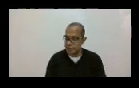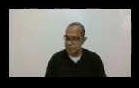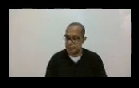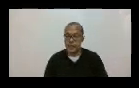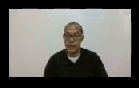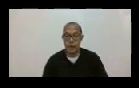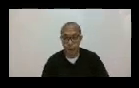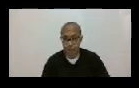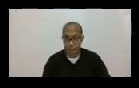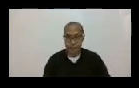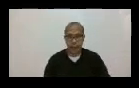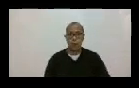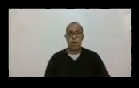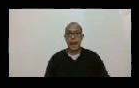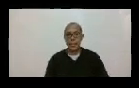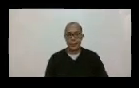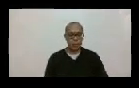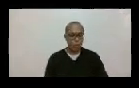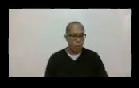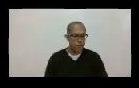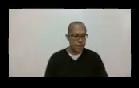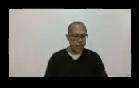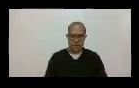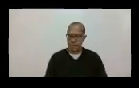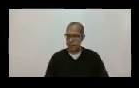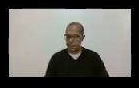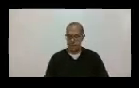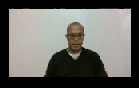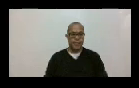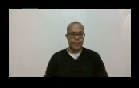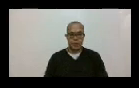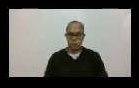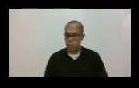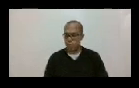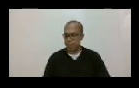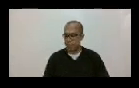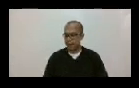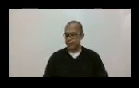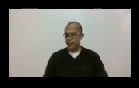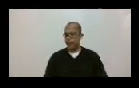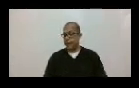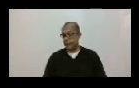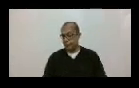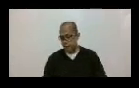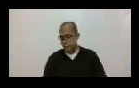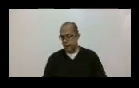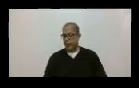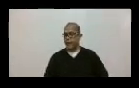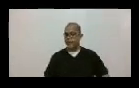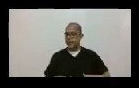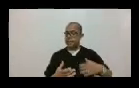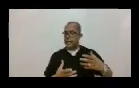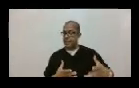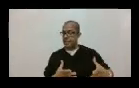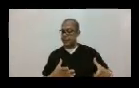55 cidades na europa tá com mais de 1 é de habitantes professor luciano por